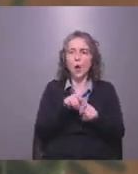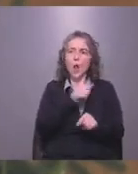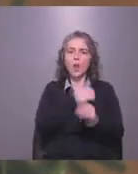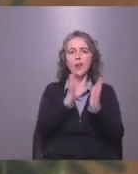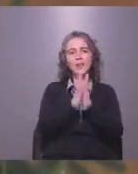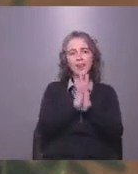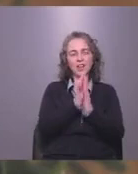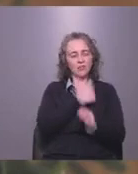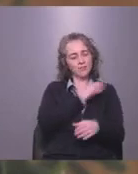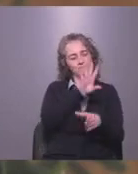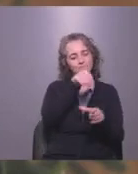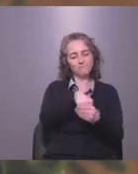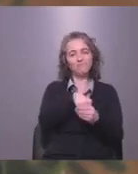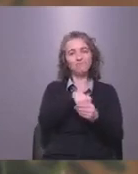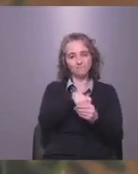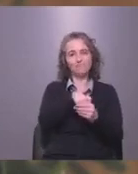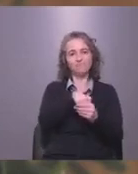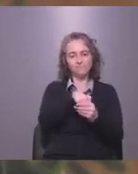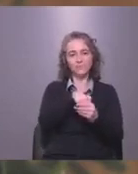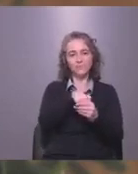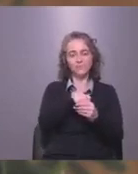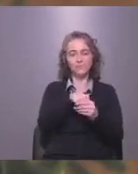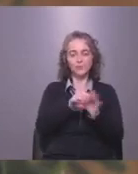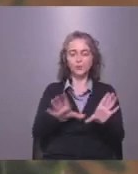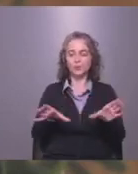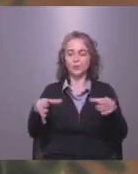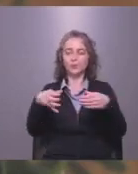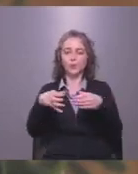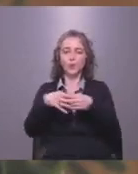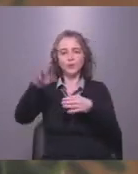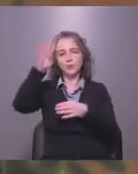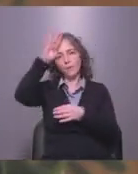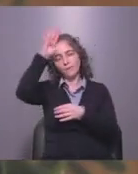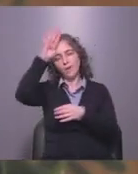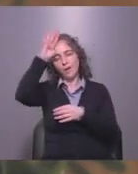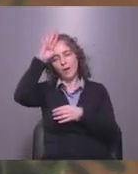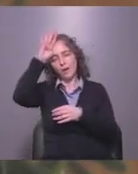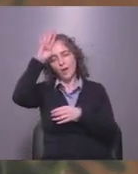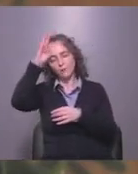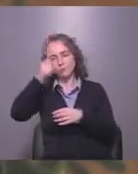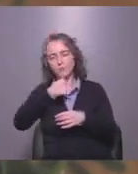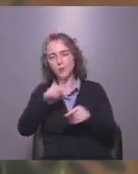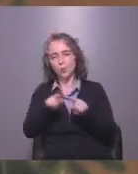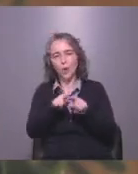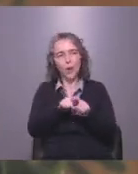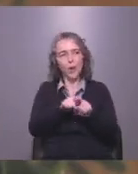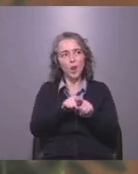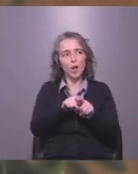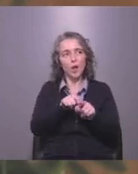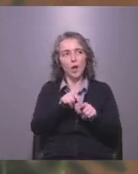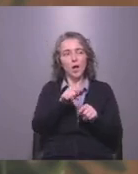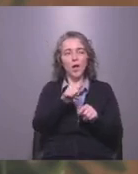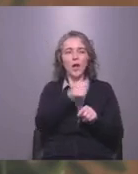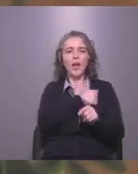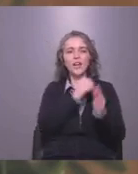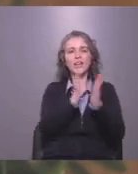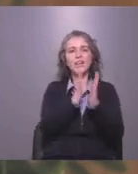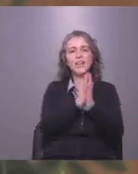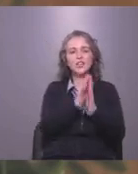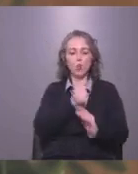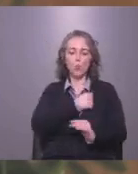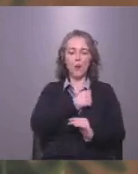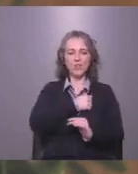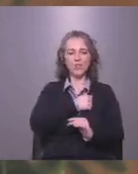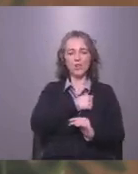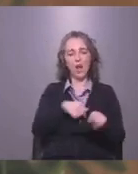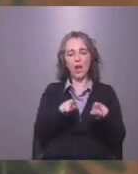Concílio Vaticano II consagrou esta expressão da igreja doméstica. Igreja doméstica significa pequena igreja.